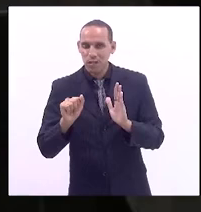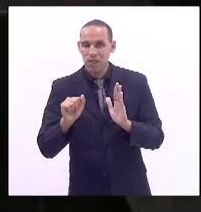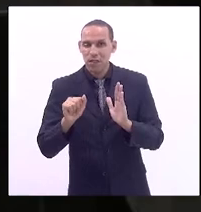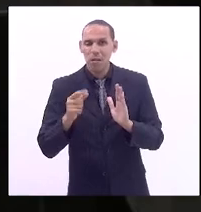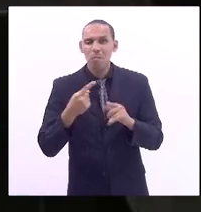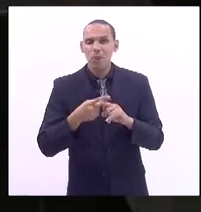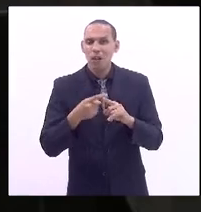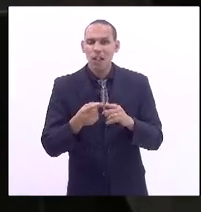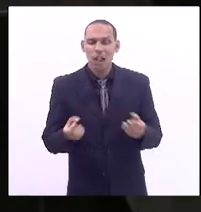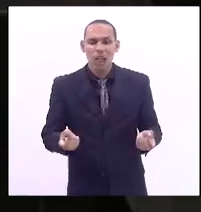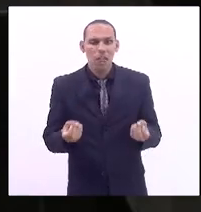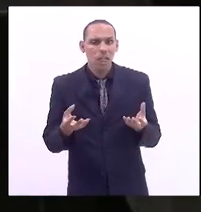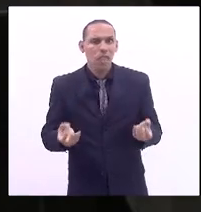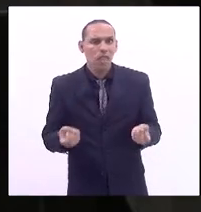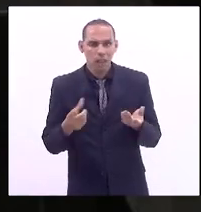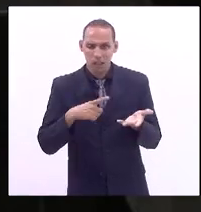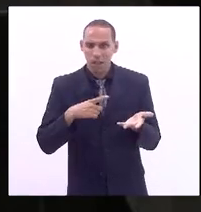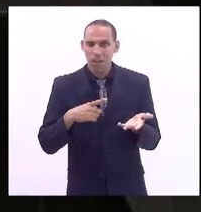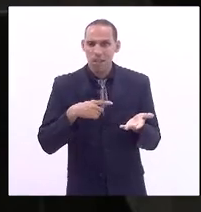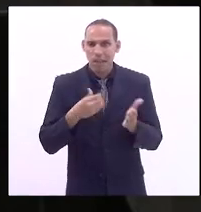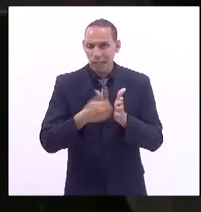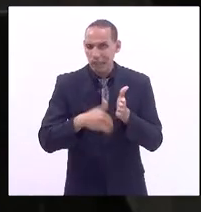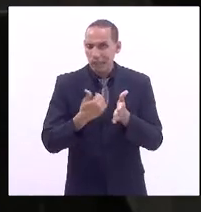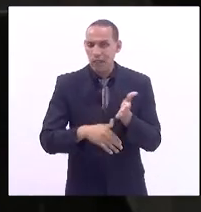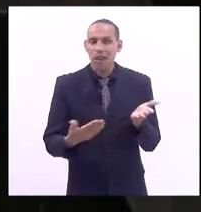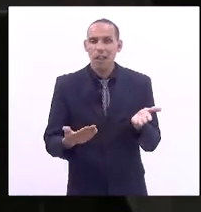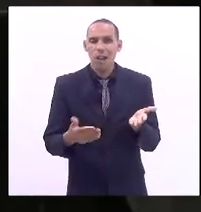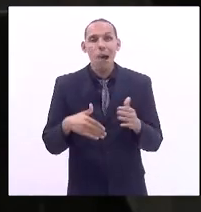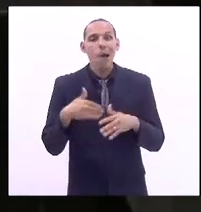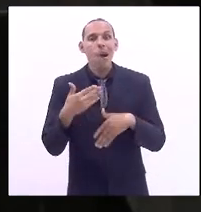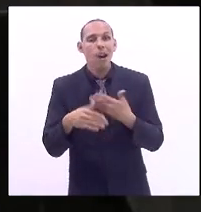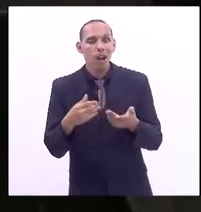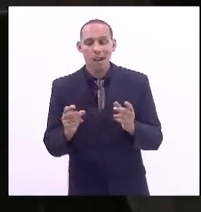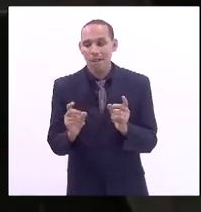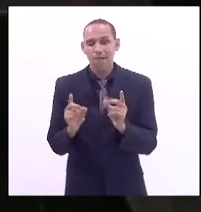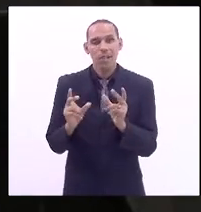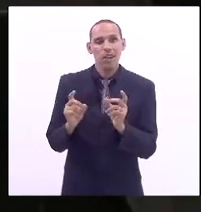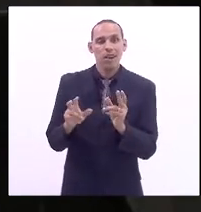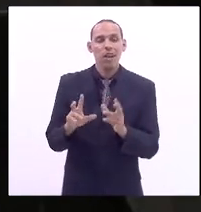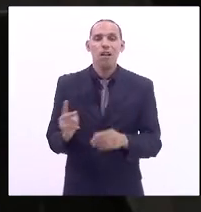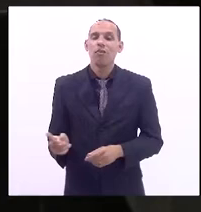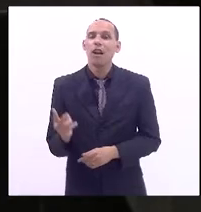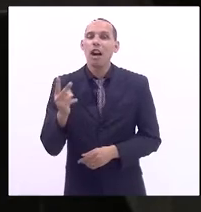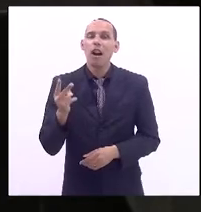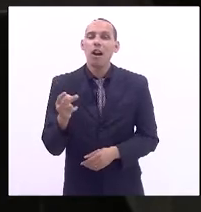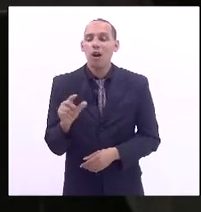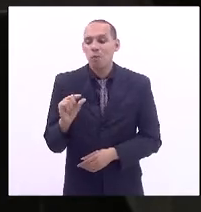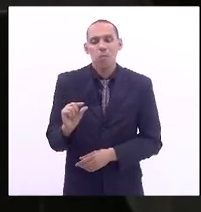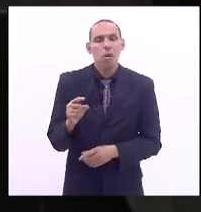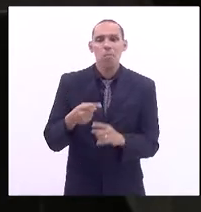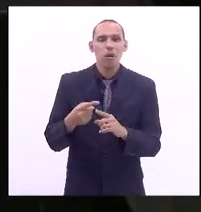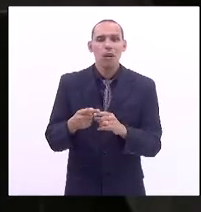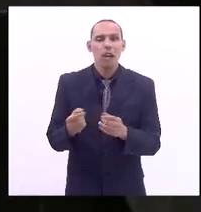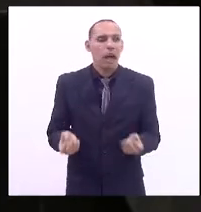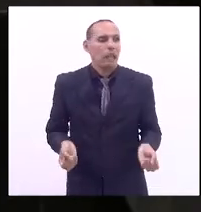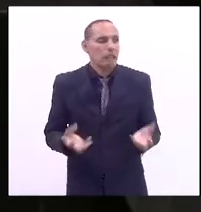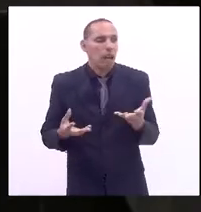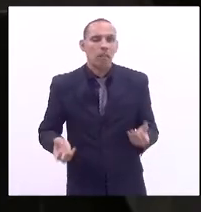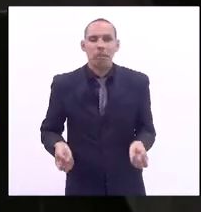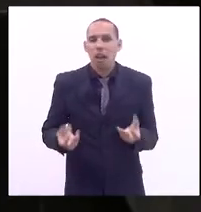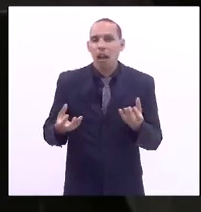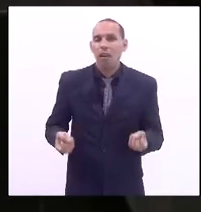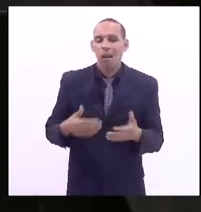ser descontado daqui a pouco você fez uma venda que tenho só um valor irrisório porque se gastou o restante